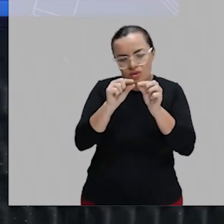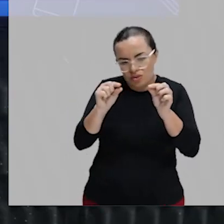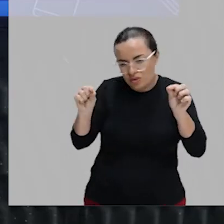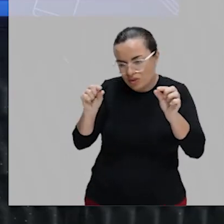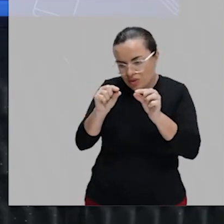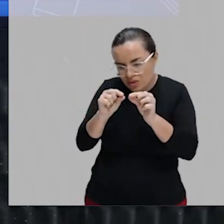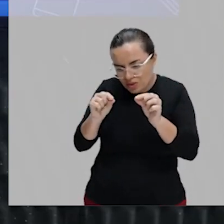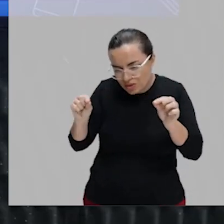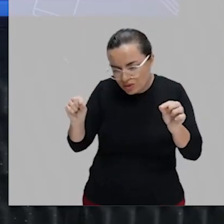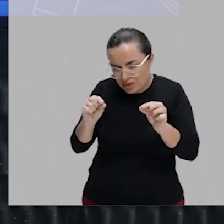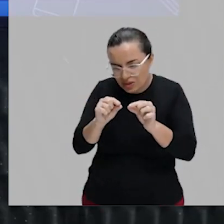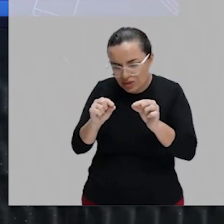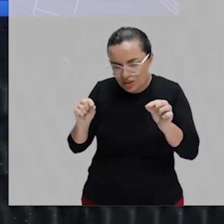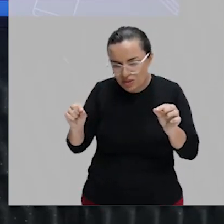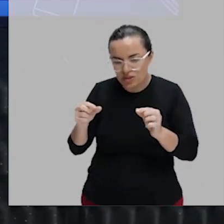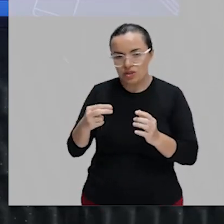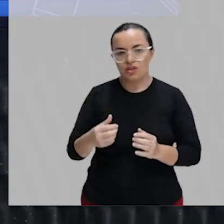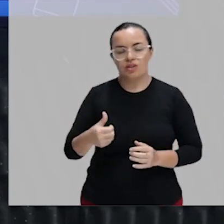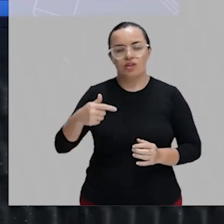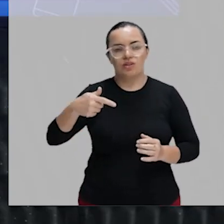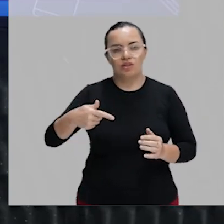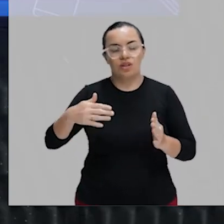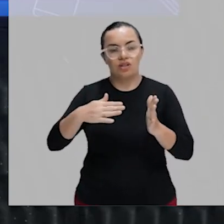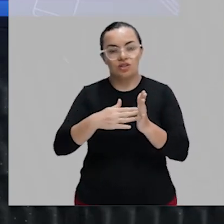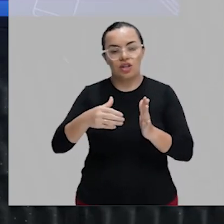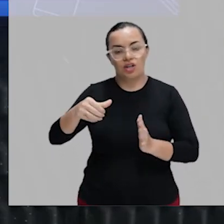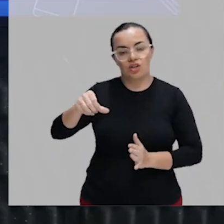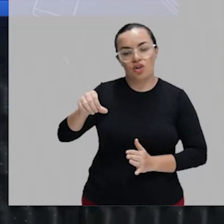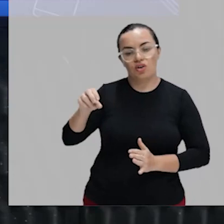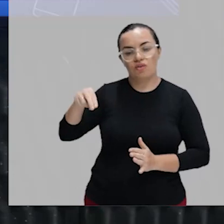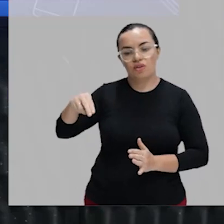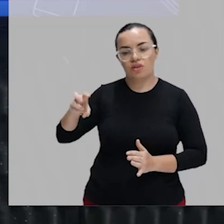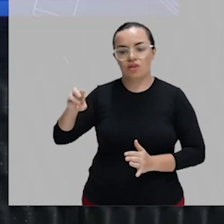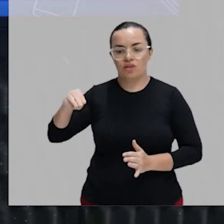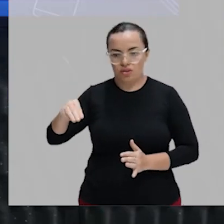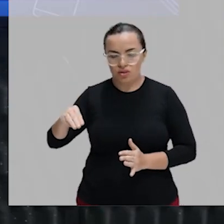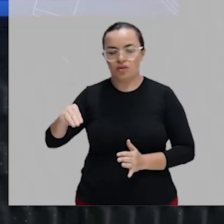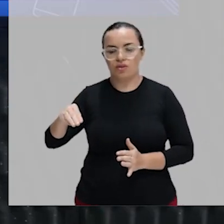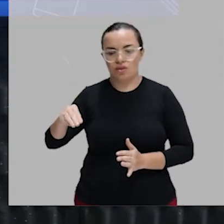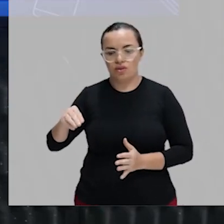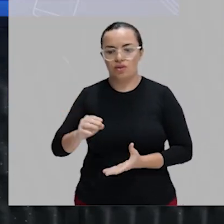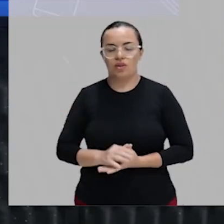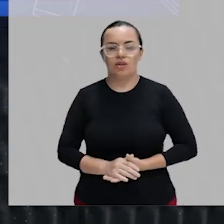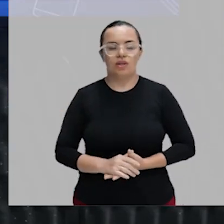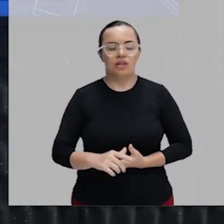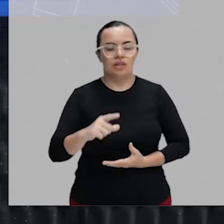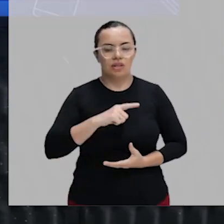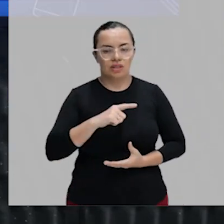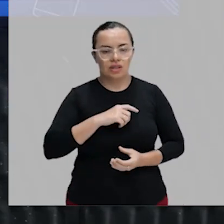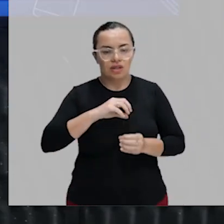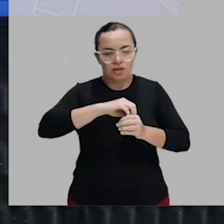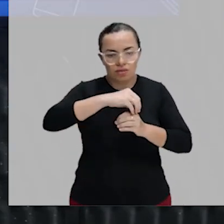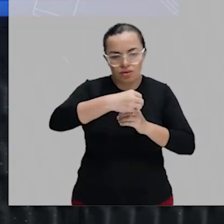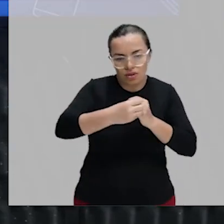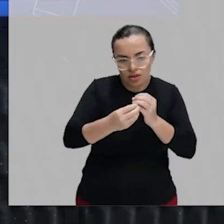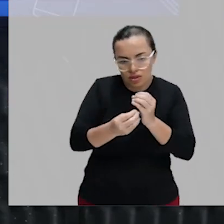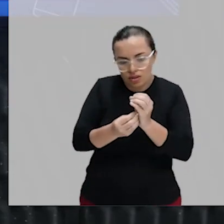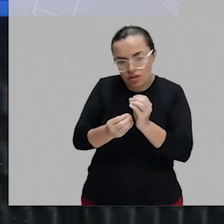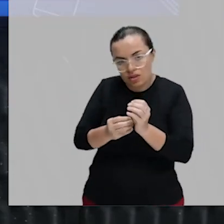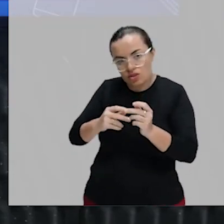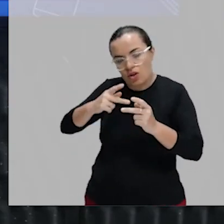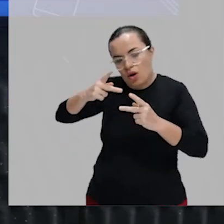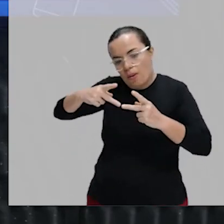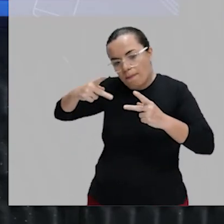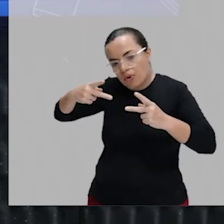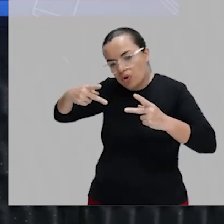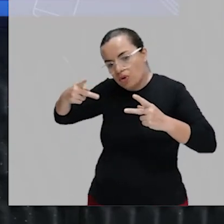nanômetros, formado por moléculas de proteína, no caso, a proteína chamada actina. Essa proteína